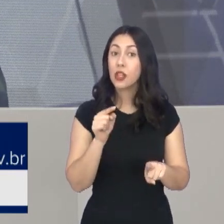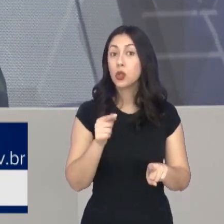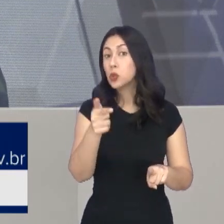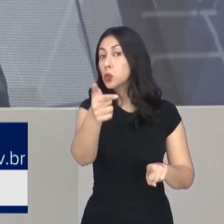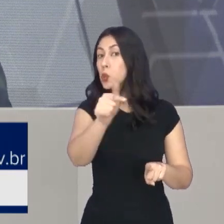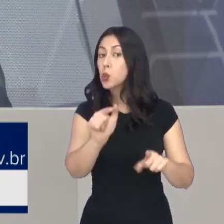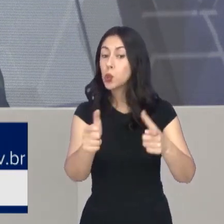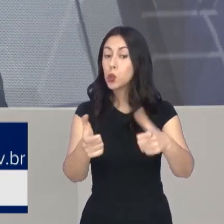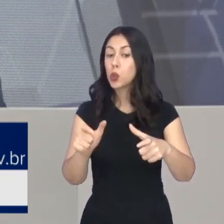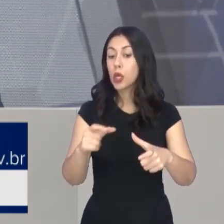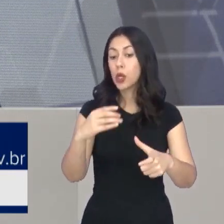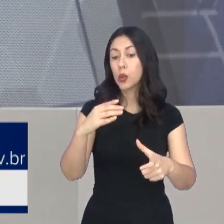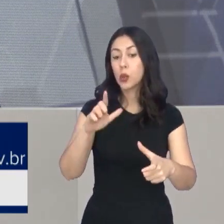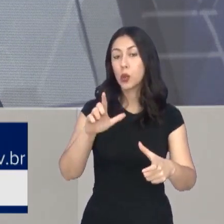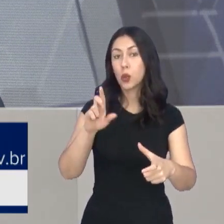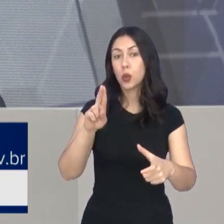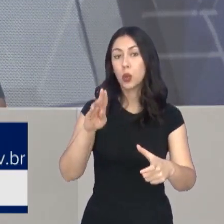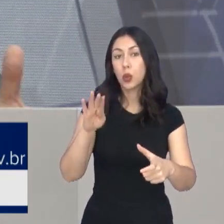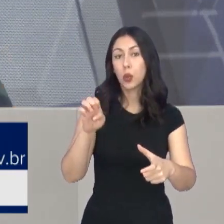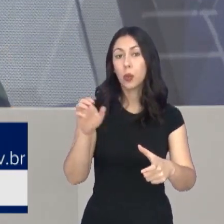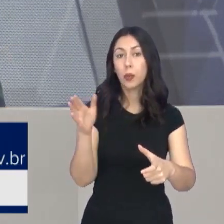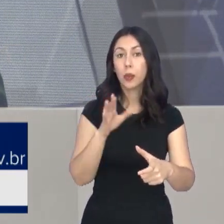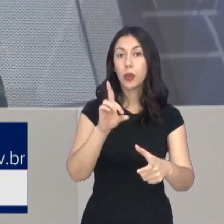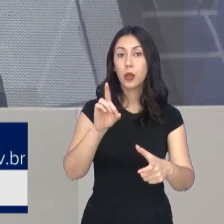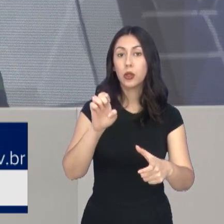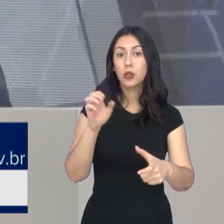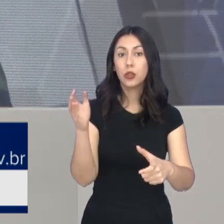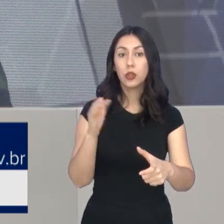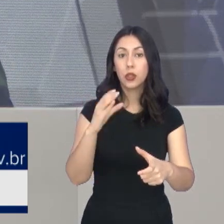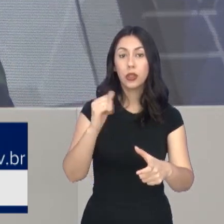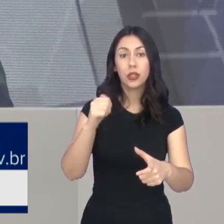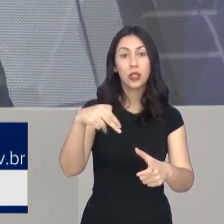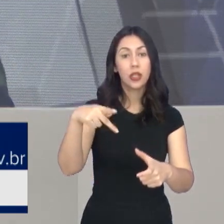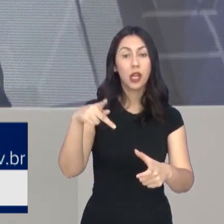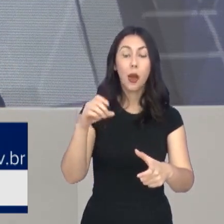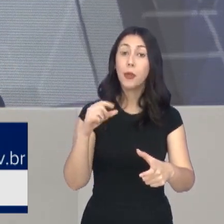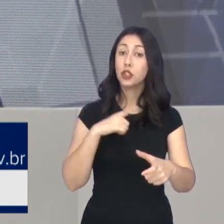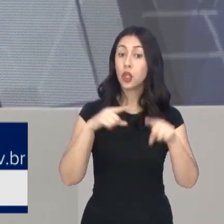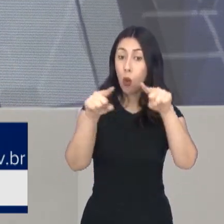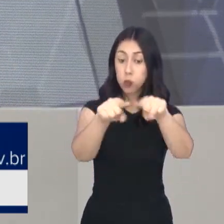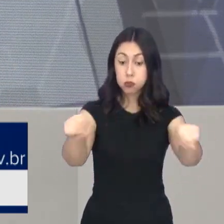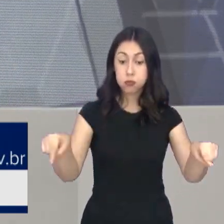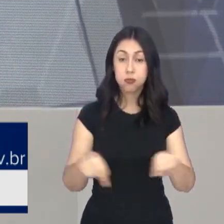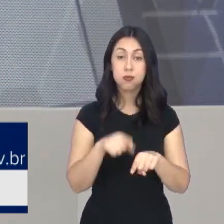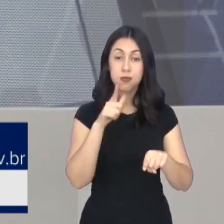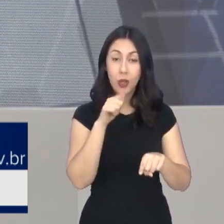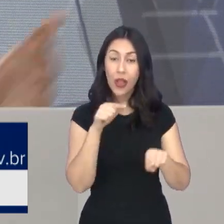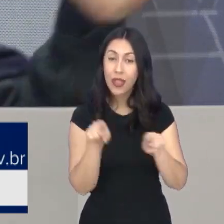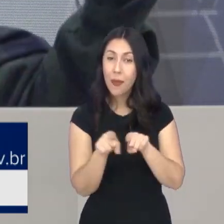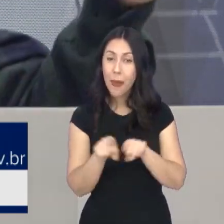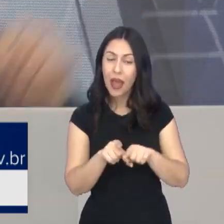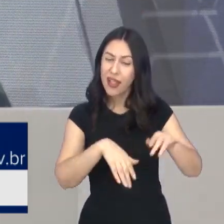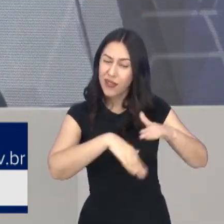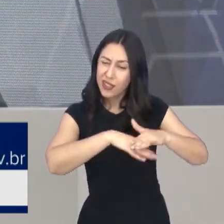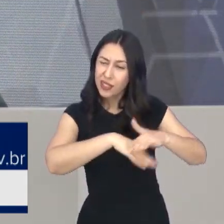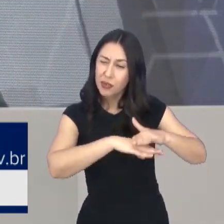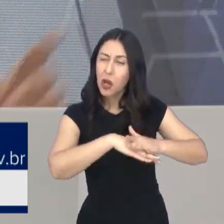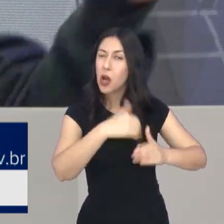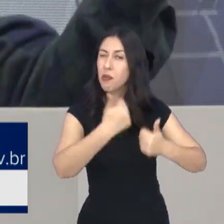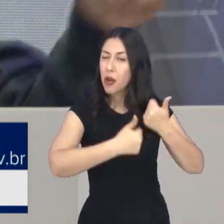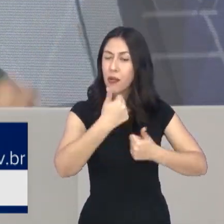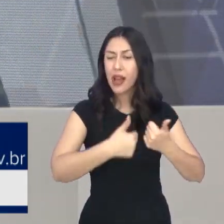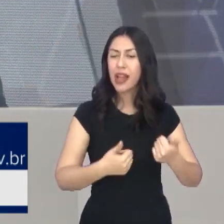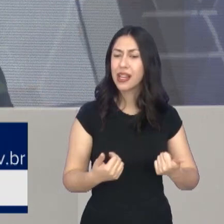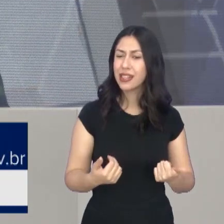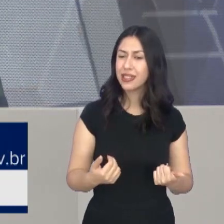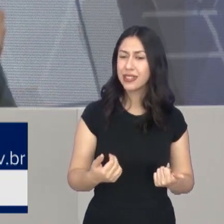que tinha uma piscina redonda ali, e lá a gente jogava o nosso futebolzinho, viu, presidente? Se você não conhece, você